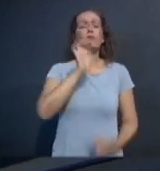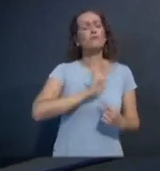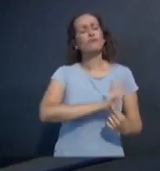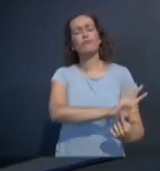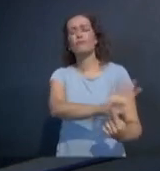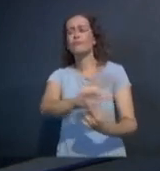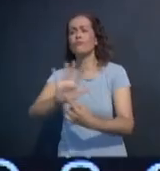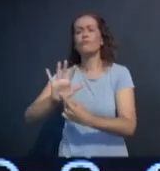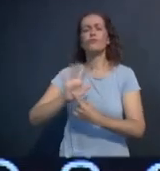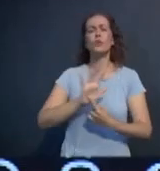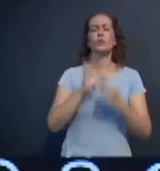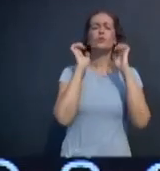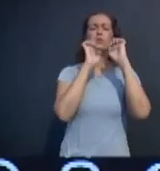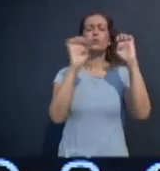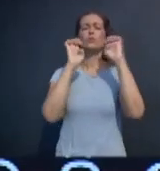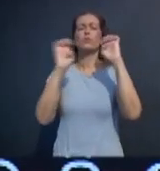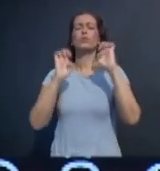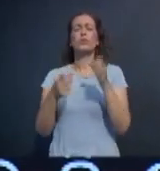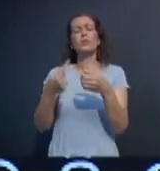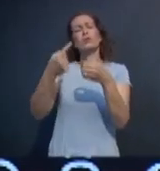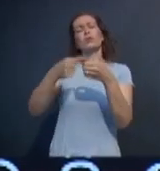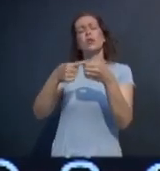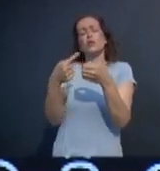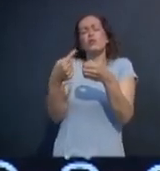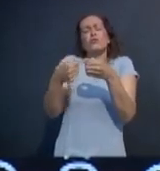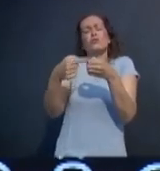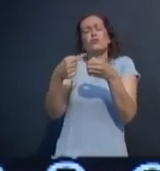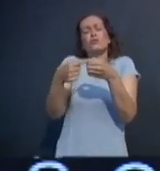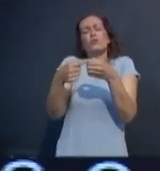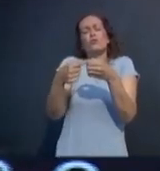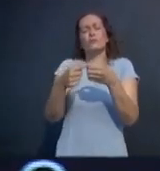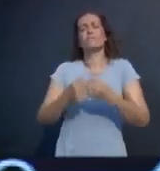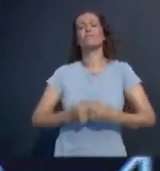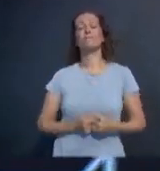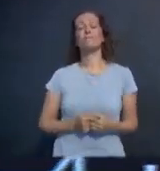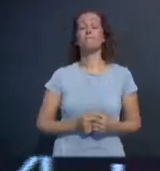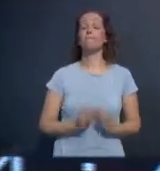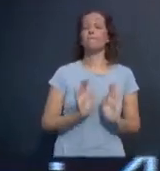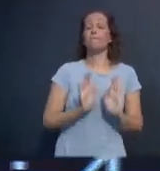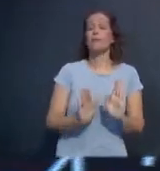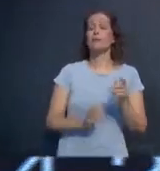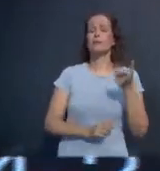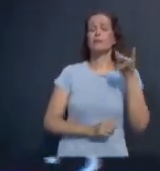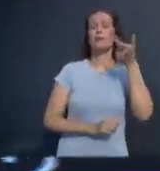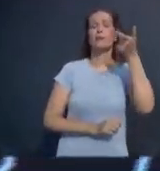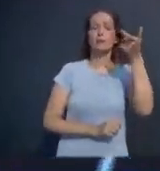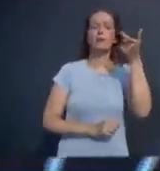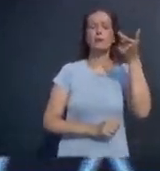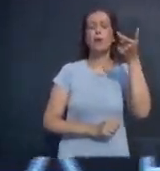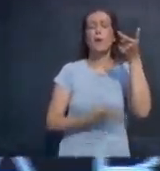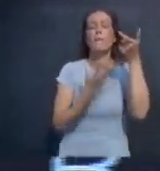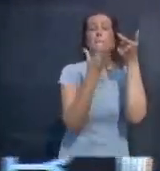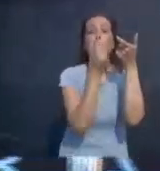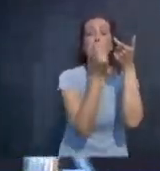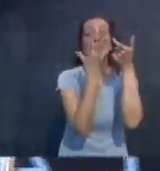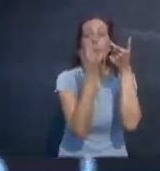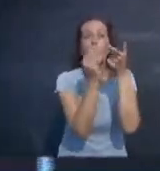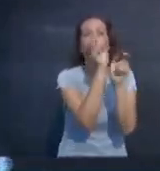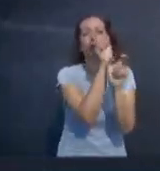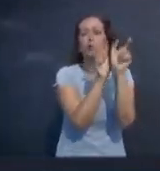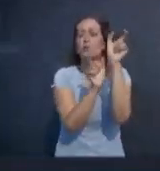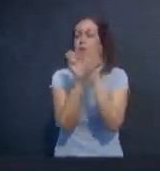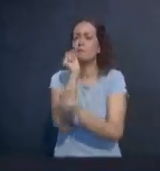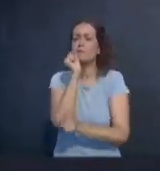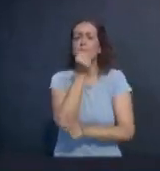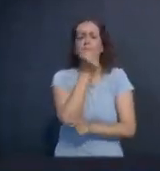sua cidade, era uma aldeia pequena. Mas aqui vem essa palavrinha, muitos samaritanos daquela cidade creram nele,